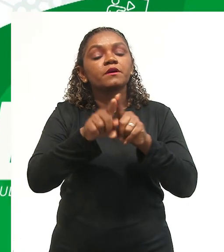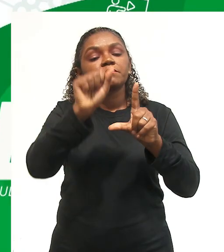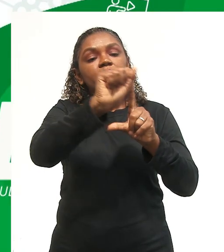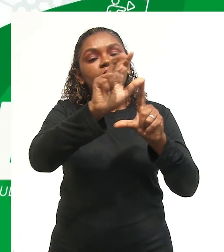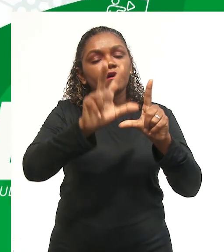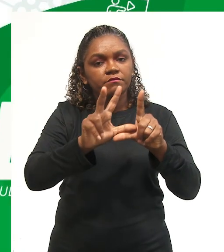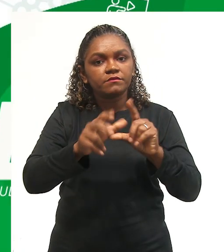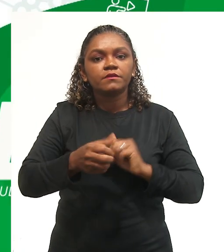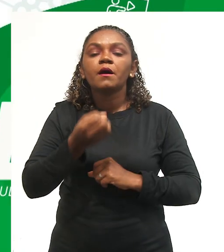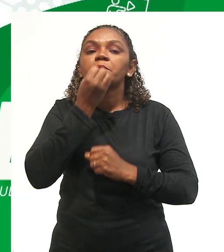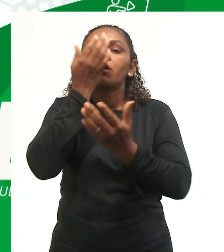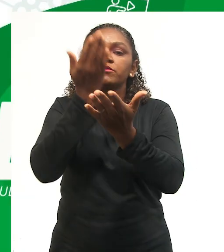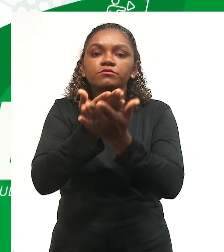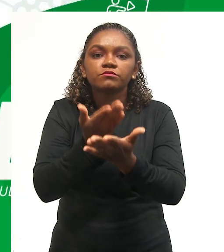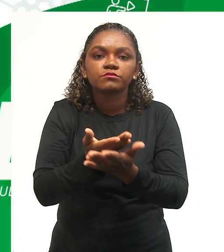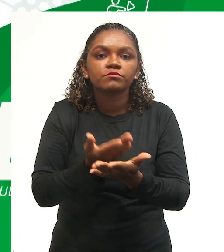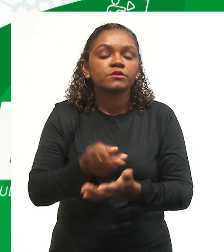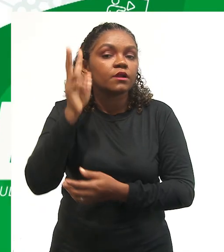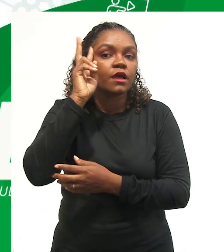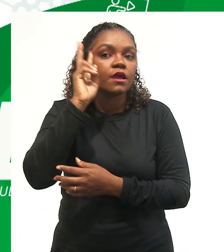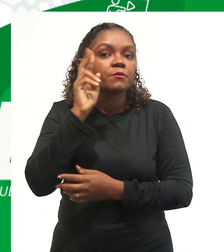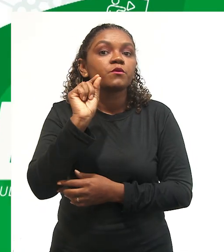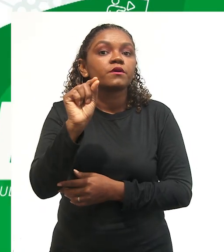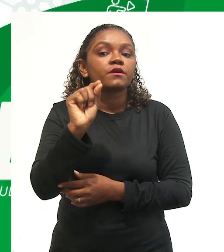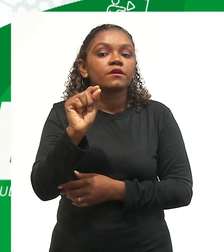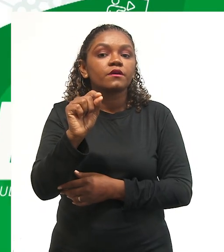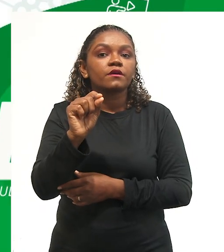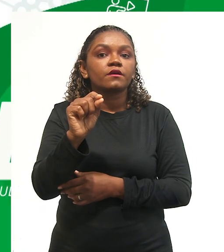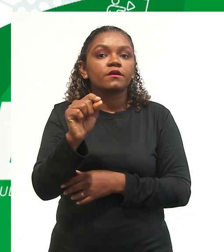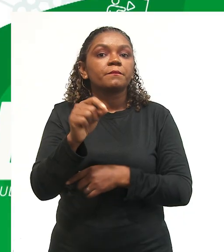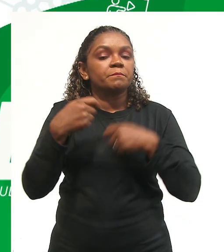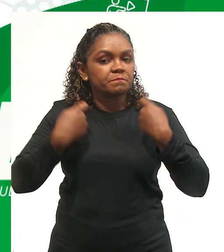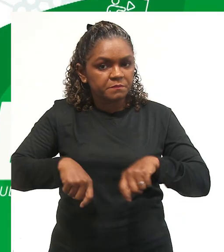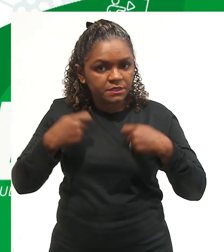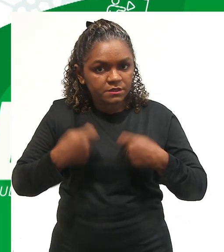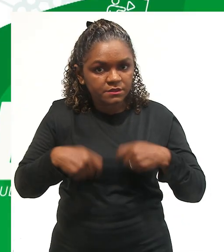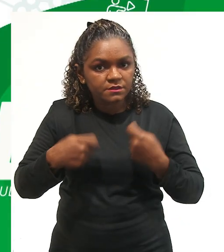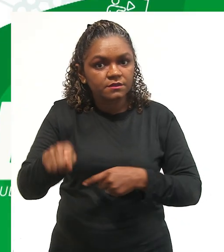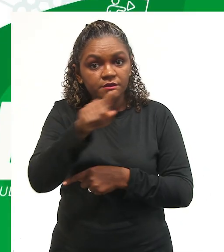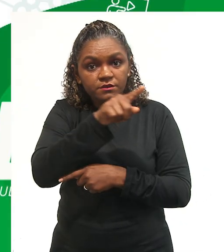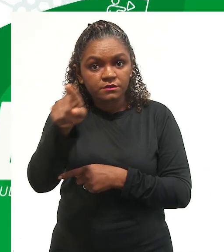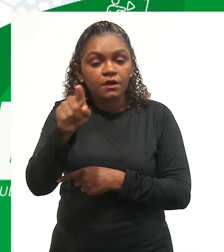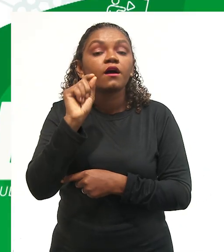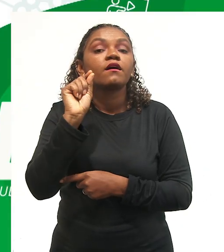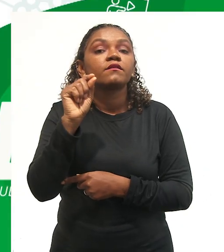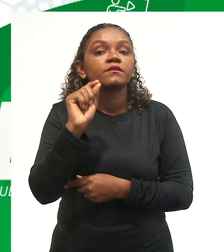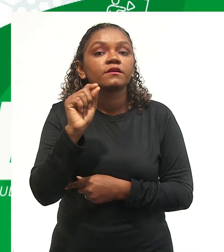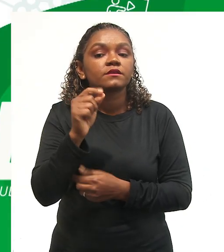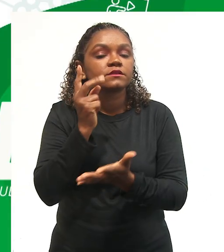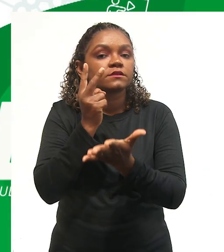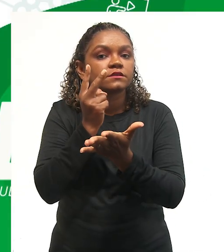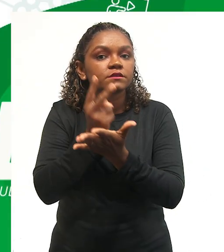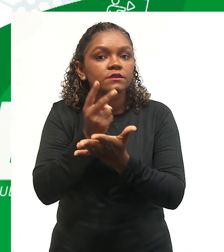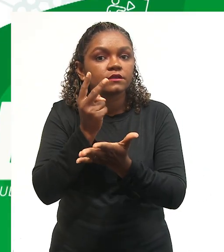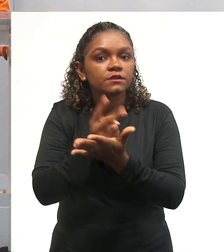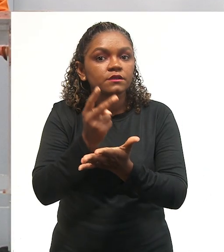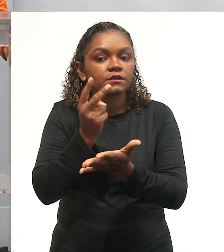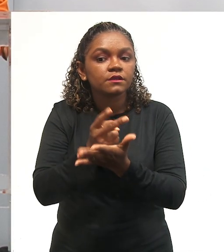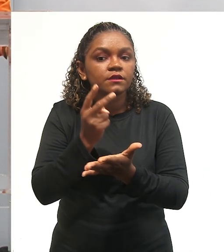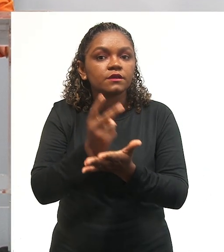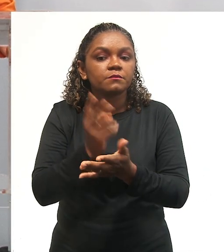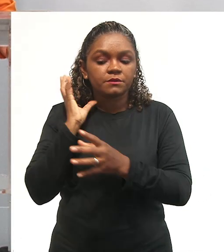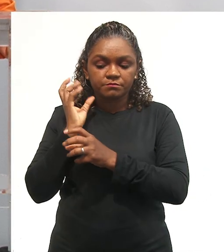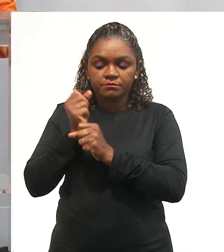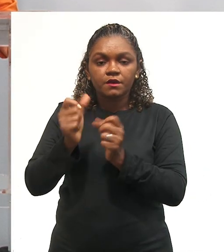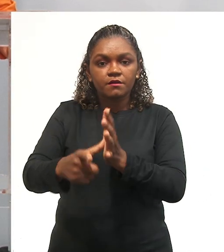fazendo o seu login. Desejo a você bons estudos, lembrando que é necessário você, estudante,